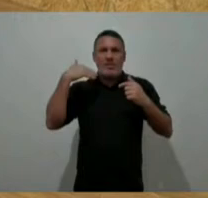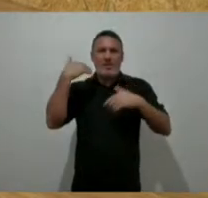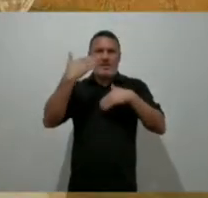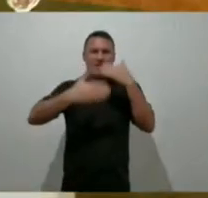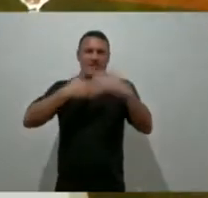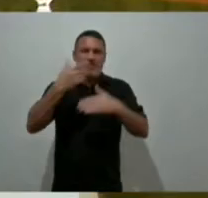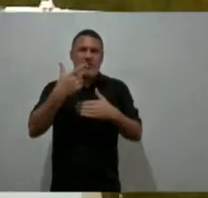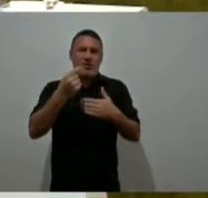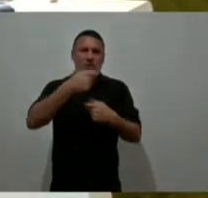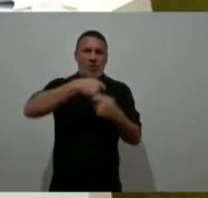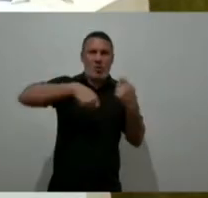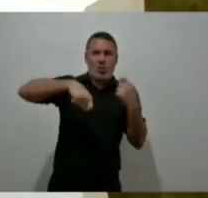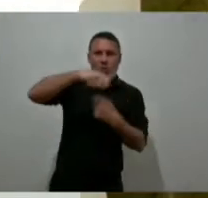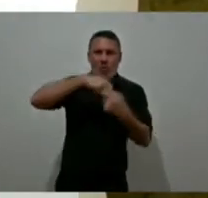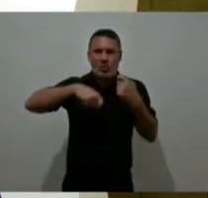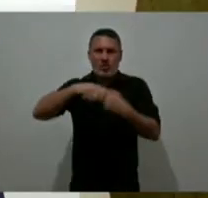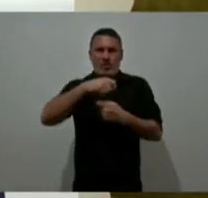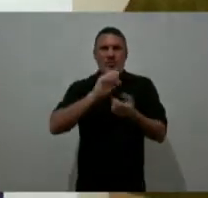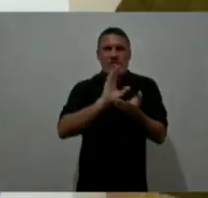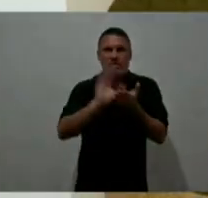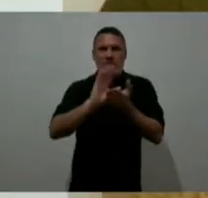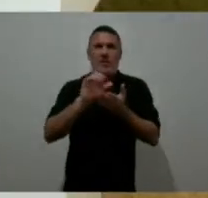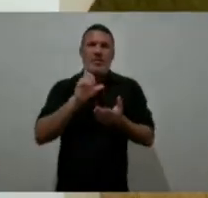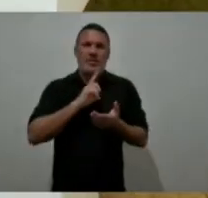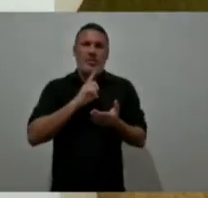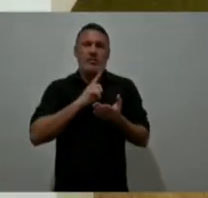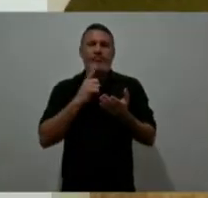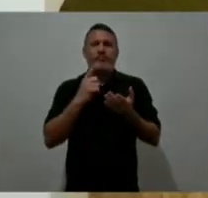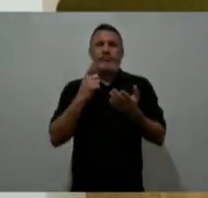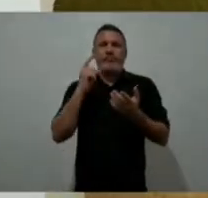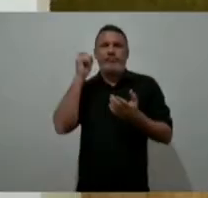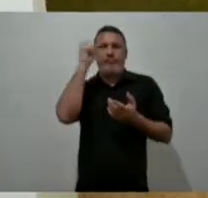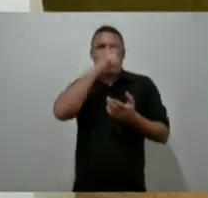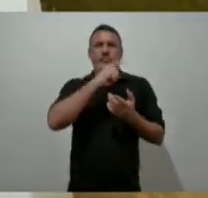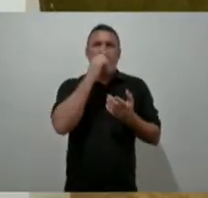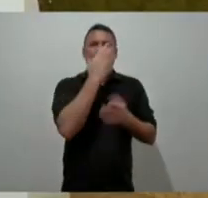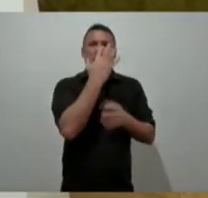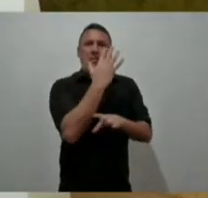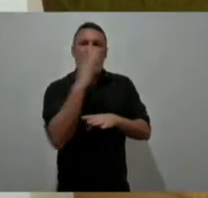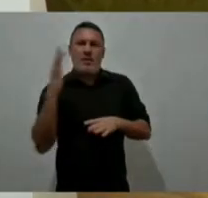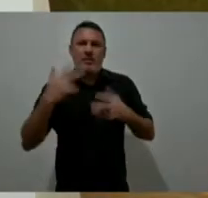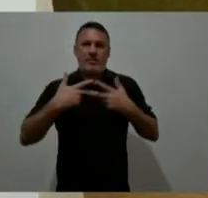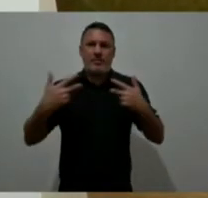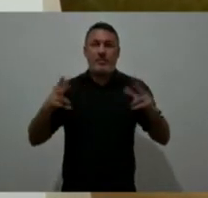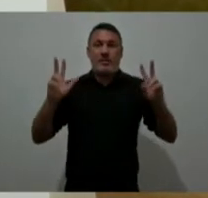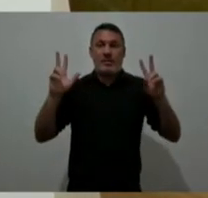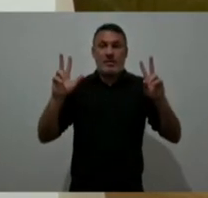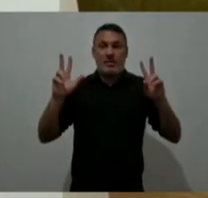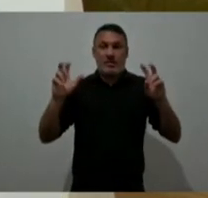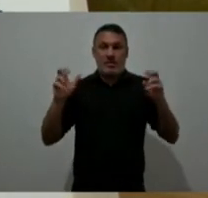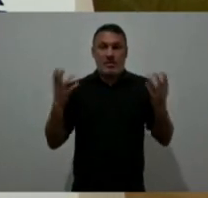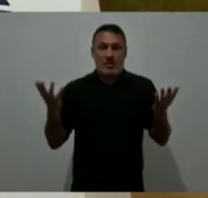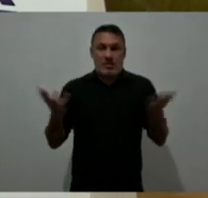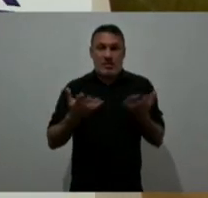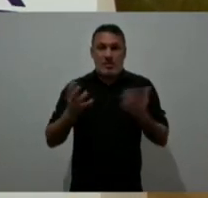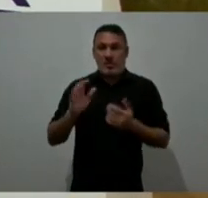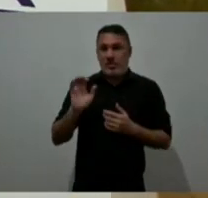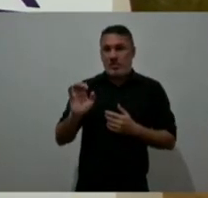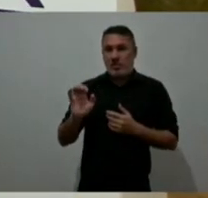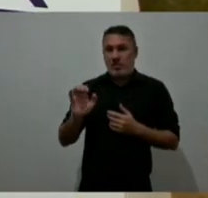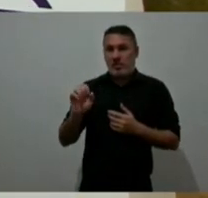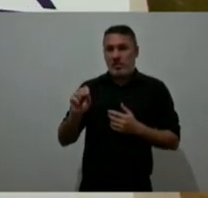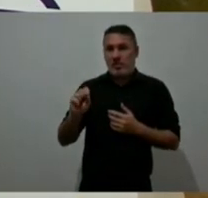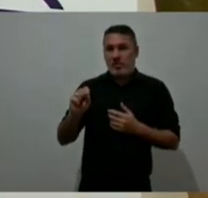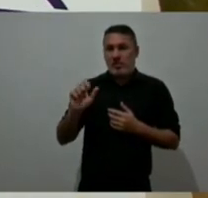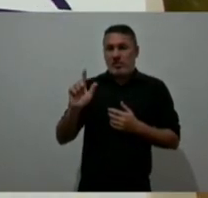comprometeu o meio ambiente, né? Nesse momento, e tema do painel de hoje, o ESG ele busca justamente reverter